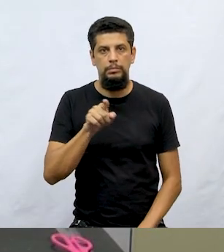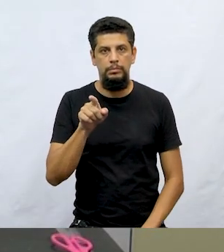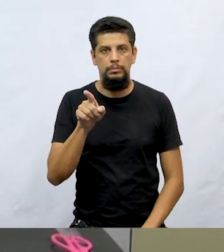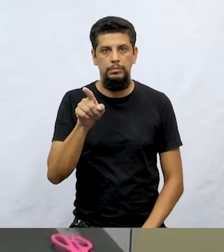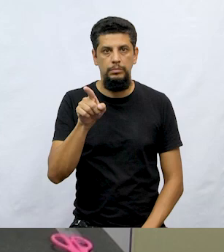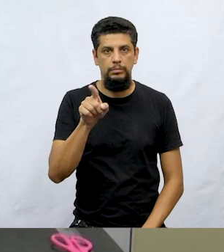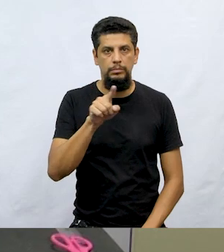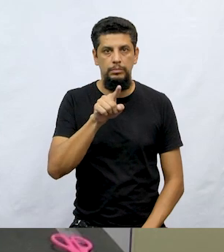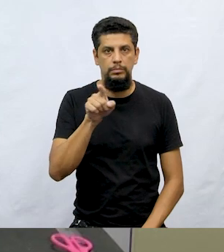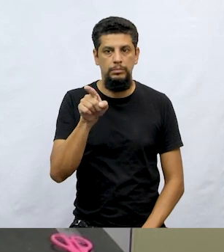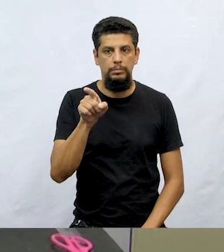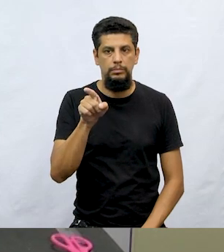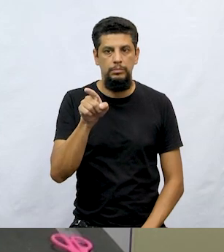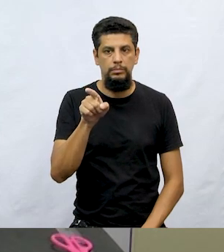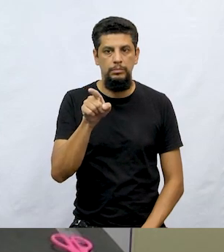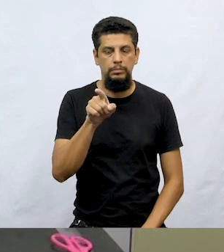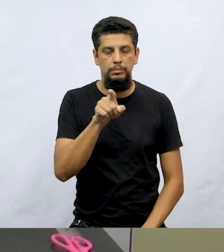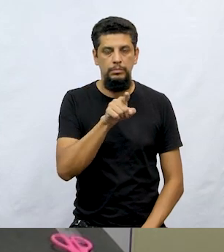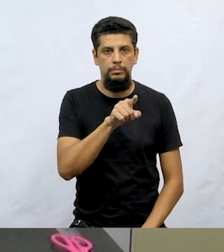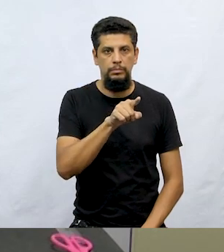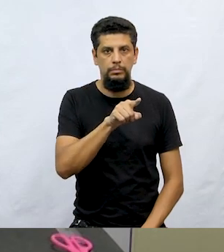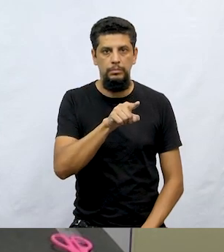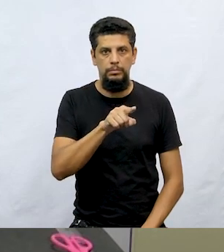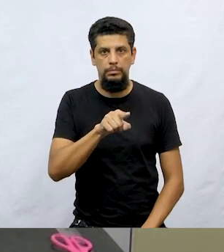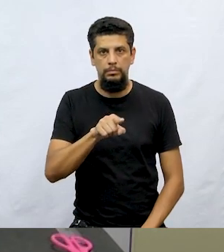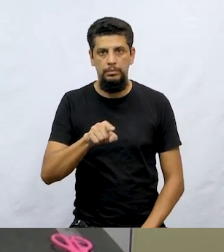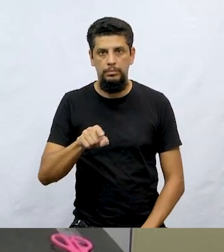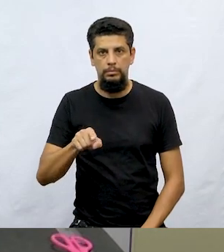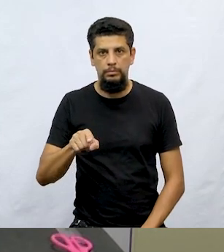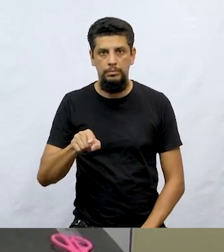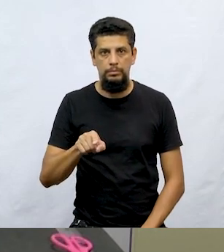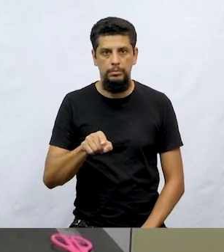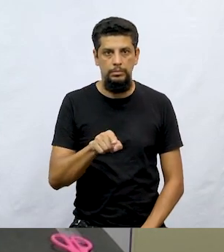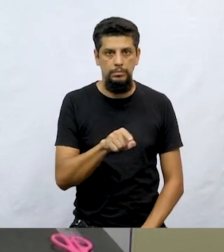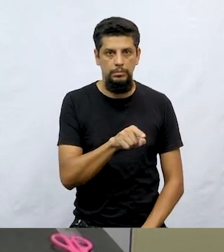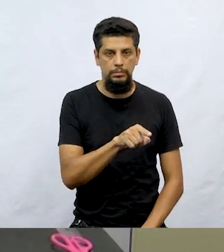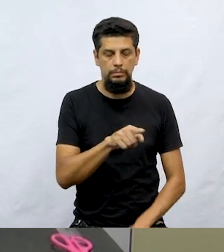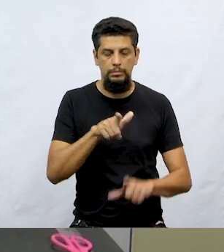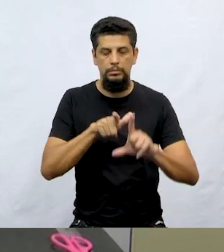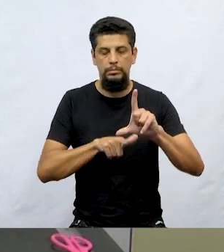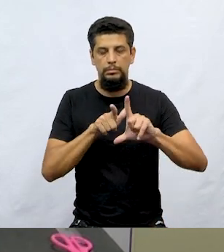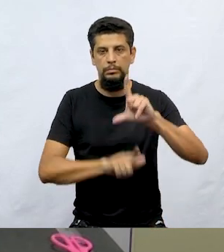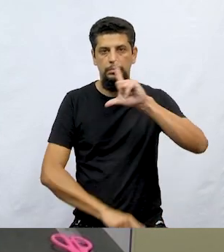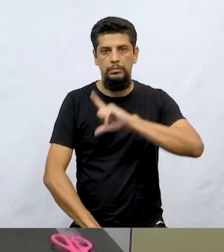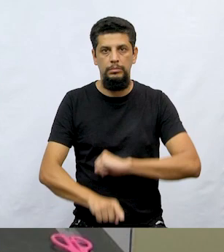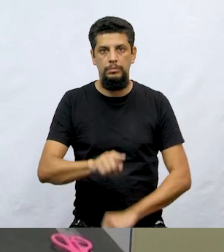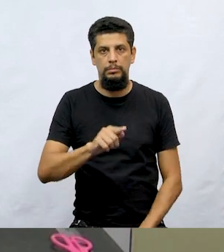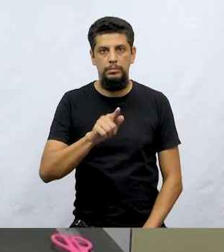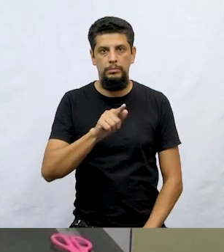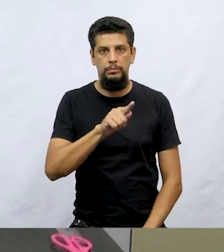Ela, como se fosse um zigue-zague. A letra Z.